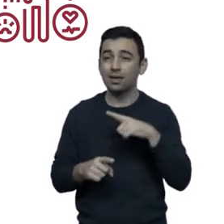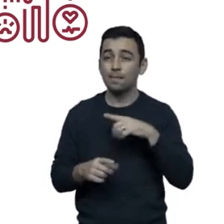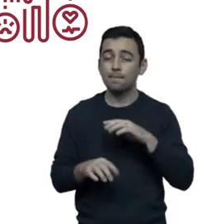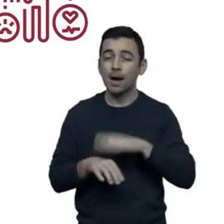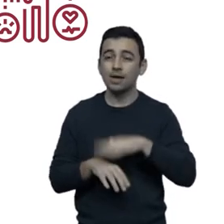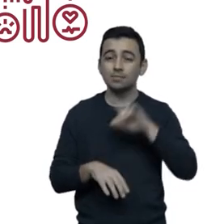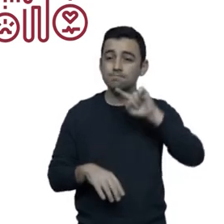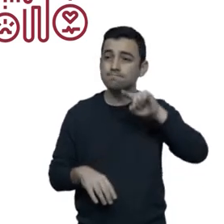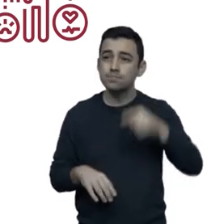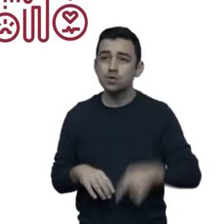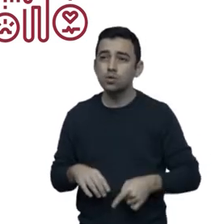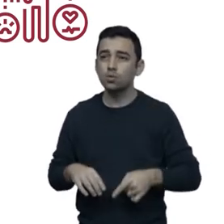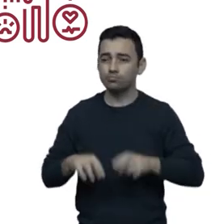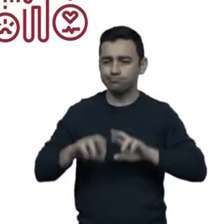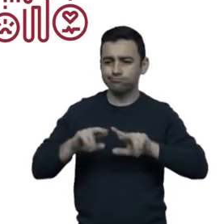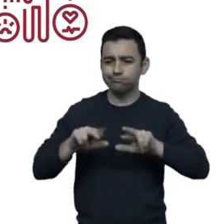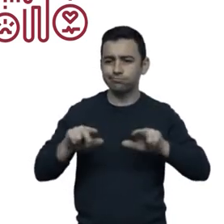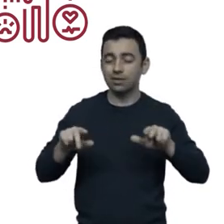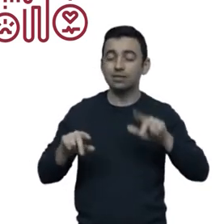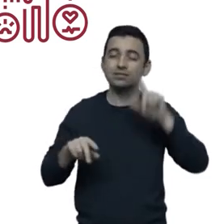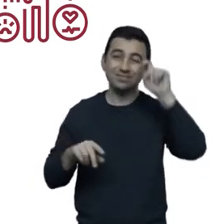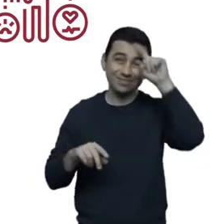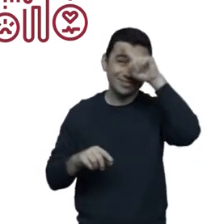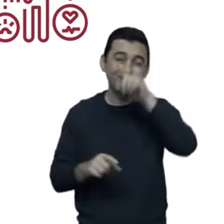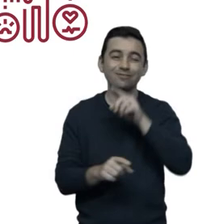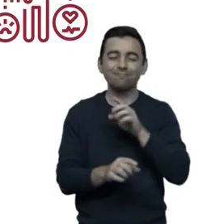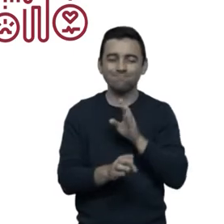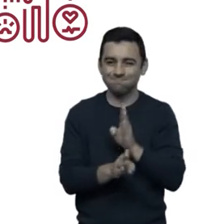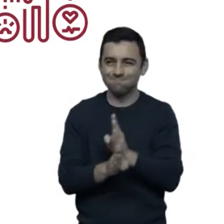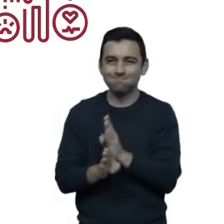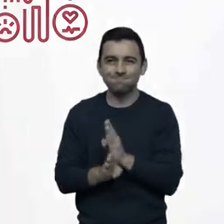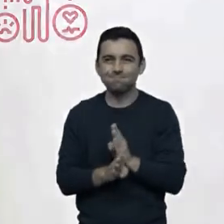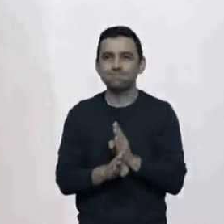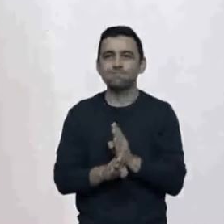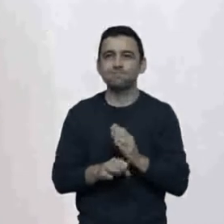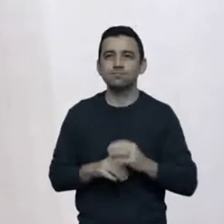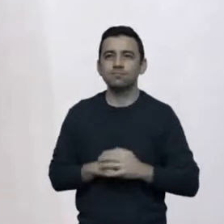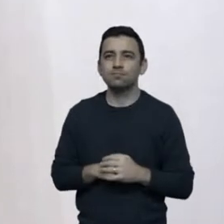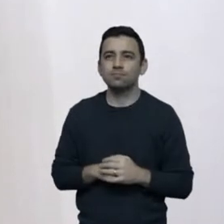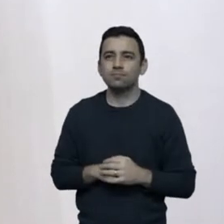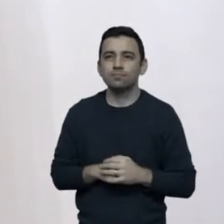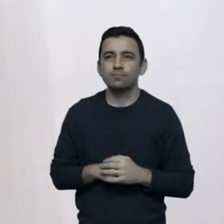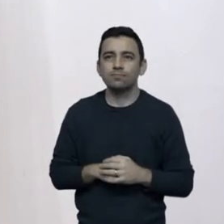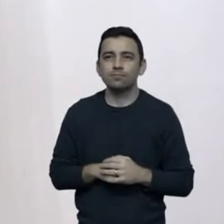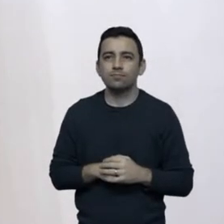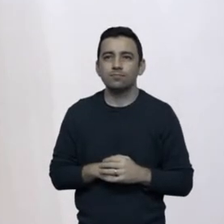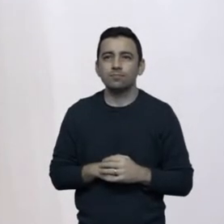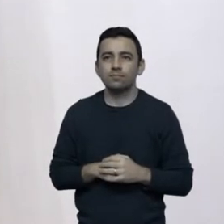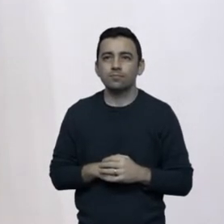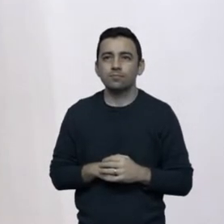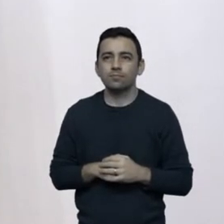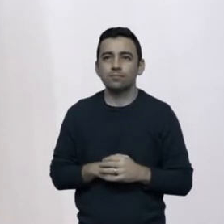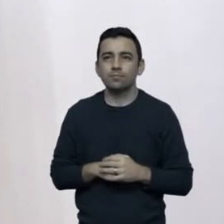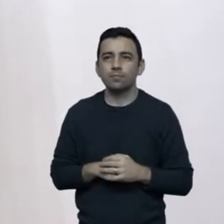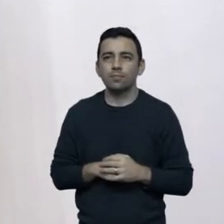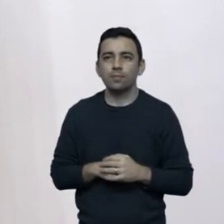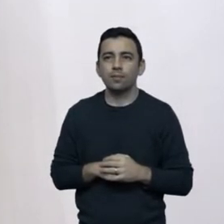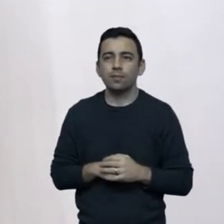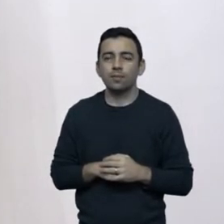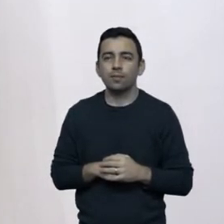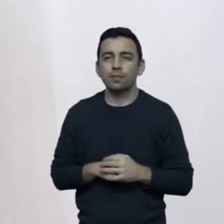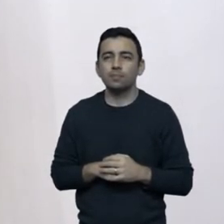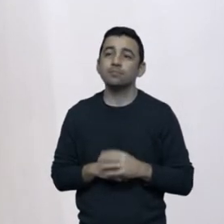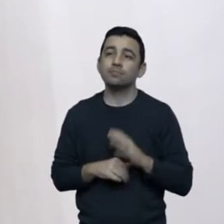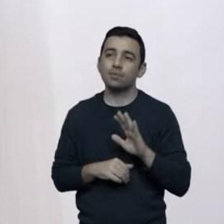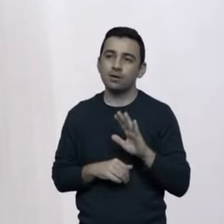genéticas, 1.000 variantes, isso dificulta bastante... digamos assim, o diagnóstico. Né? Mas hoje